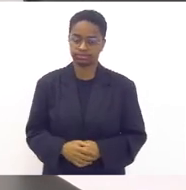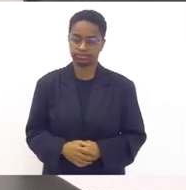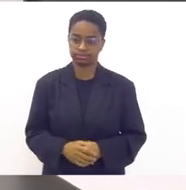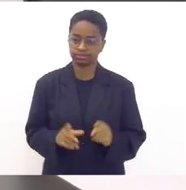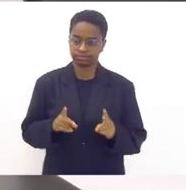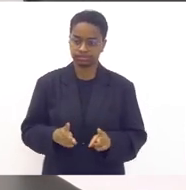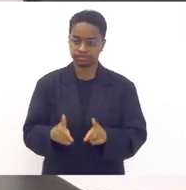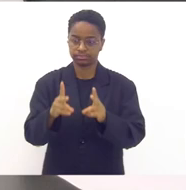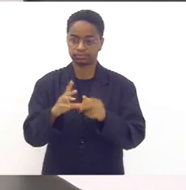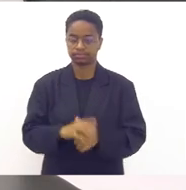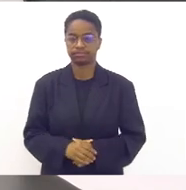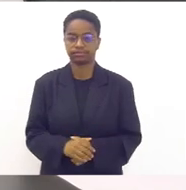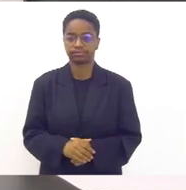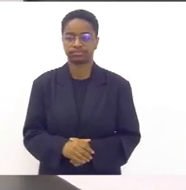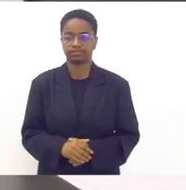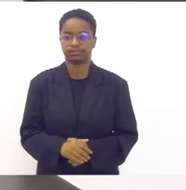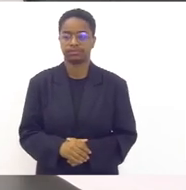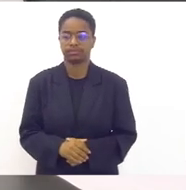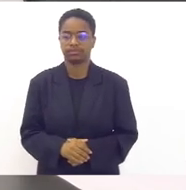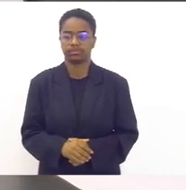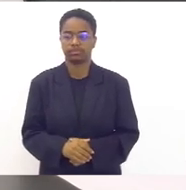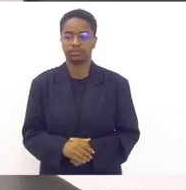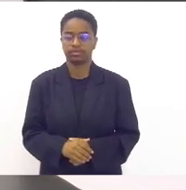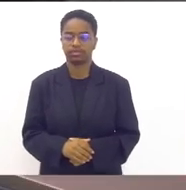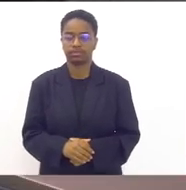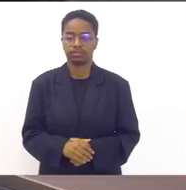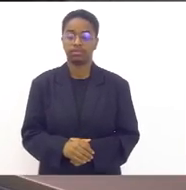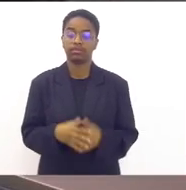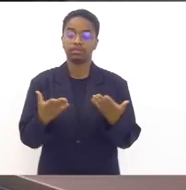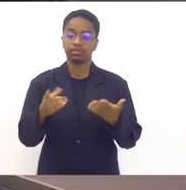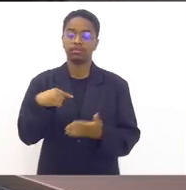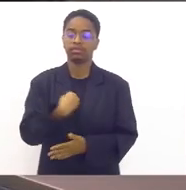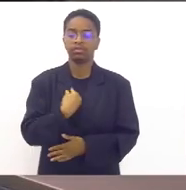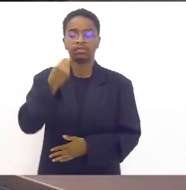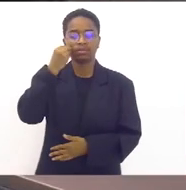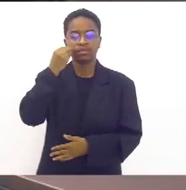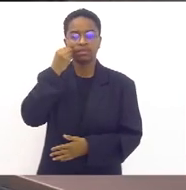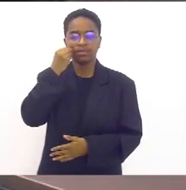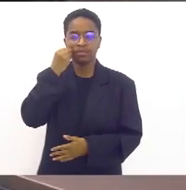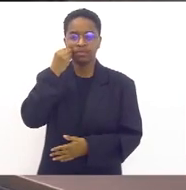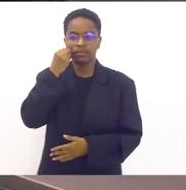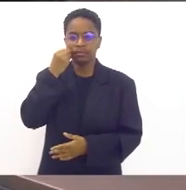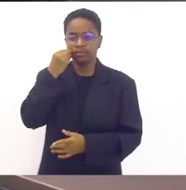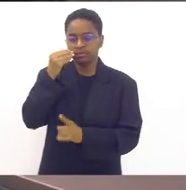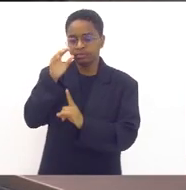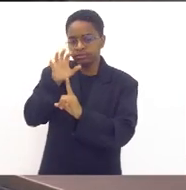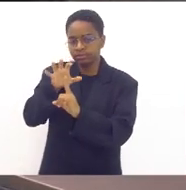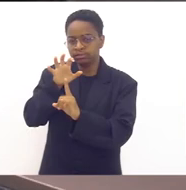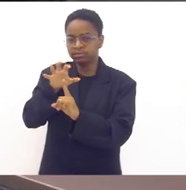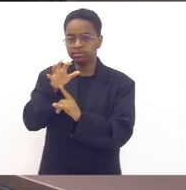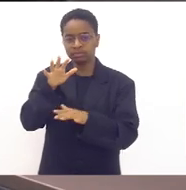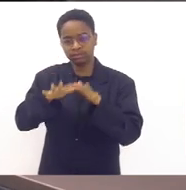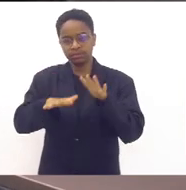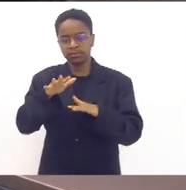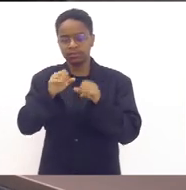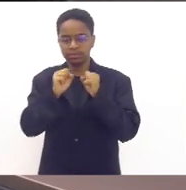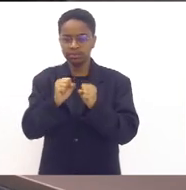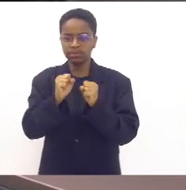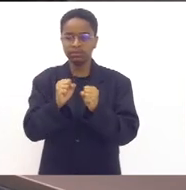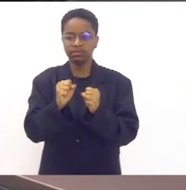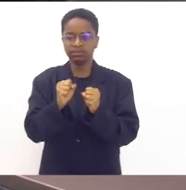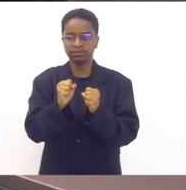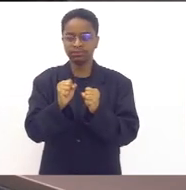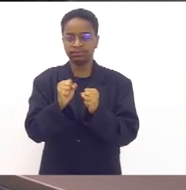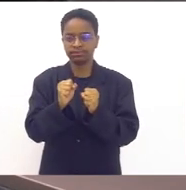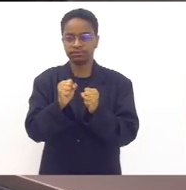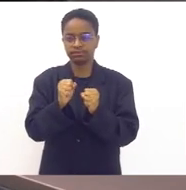seguir, secretário. Nesse sentido, nós estamos tentando fazer uma provocação. Né? Talvez essa provocação possa até subir a nível do